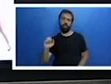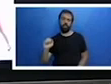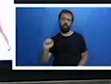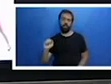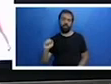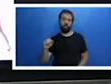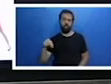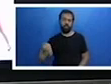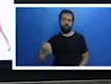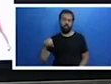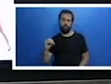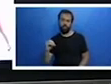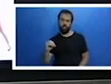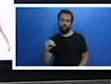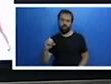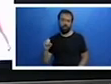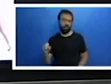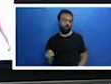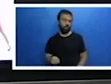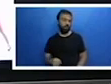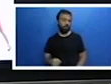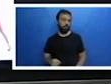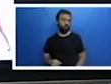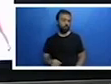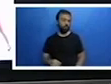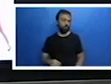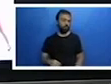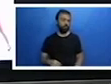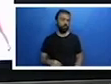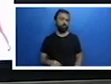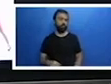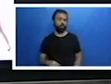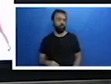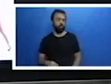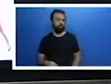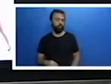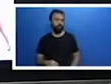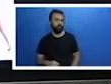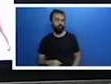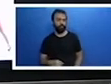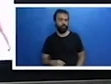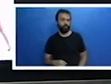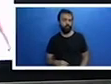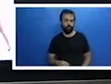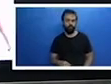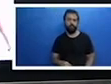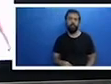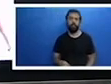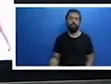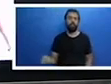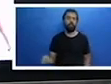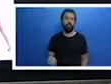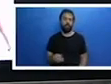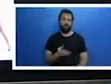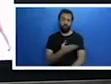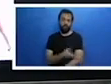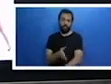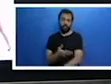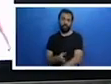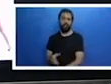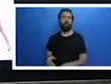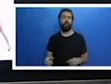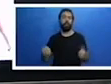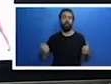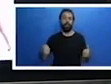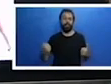que exigem força, elasticidade, agilidade, também exercitam a mente dos praticantes, pois a sua prática requer uma concentração e um